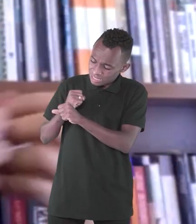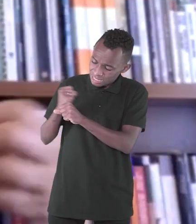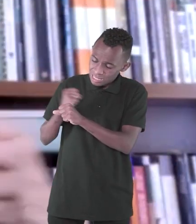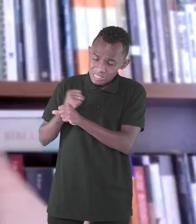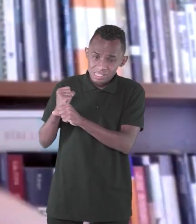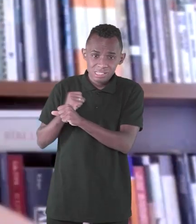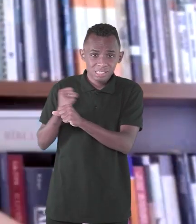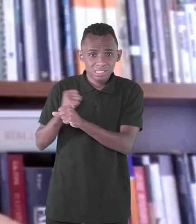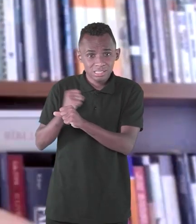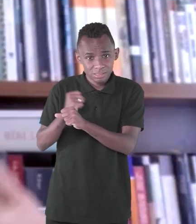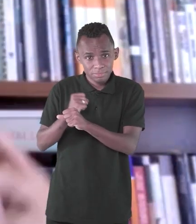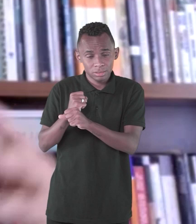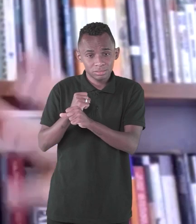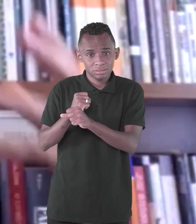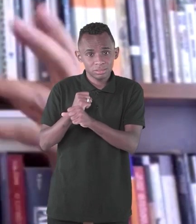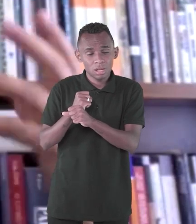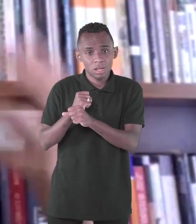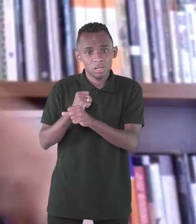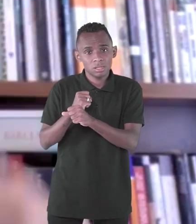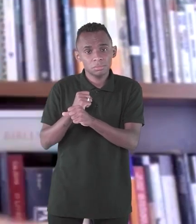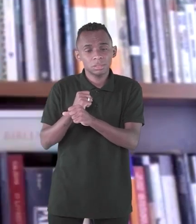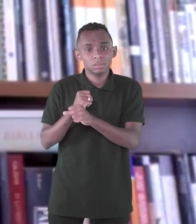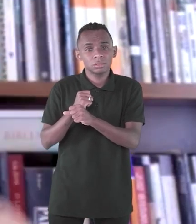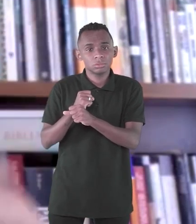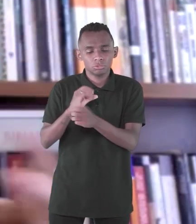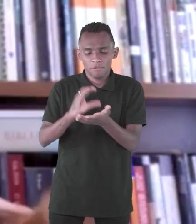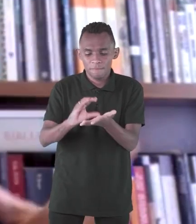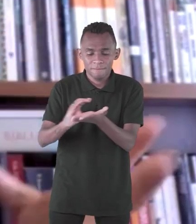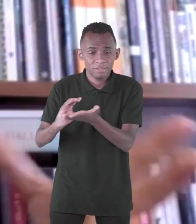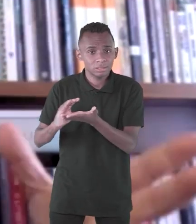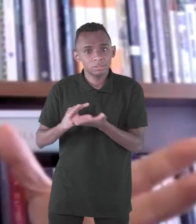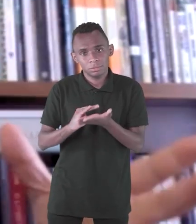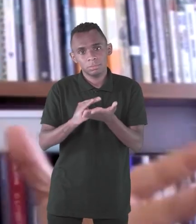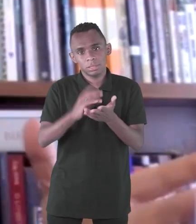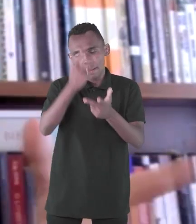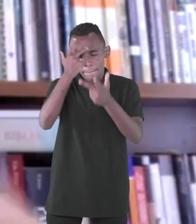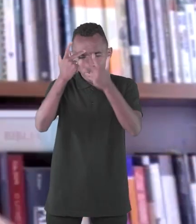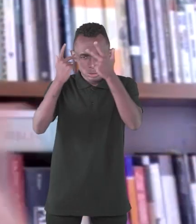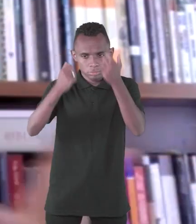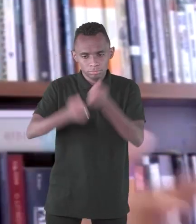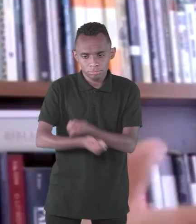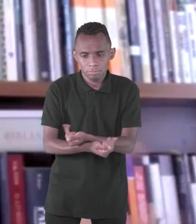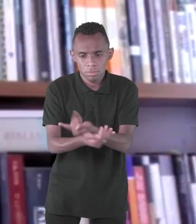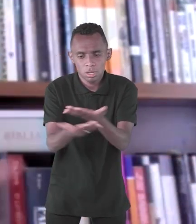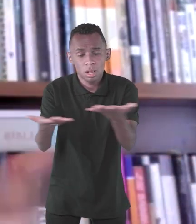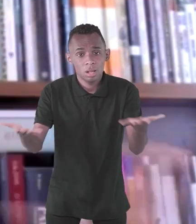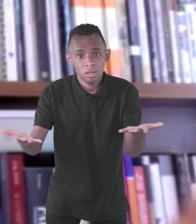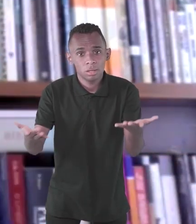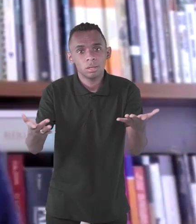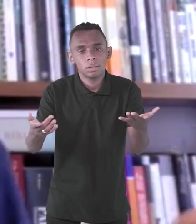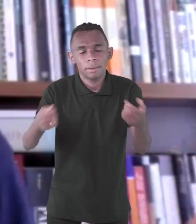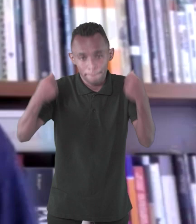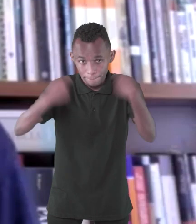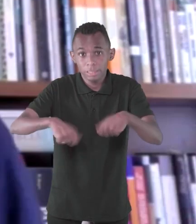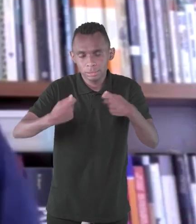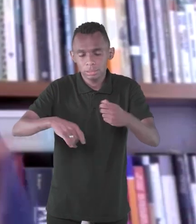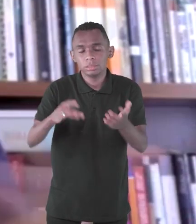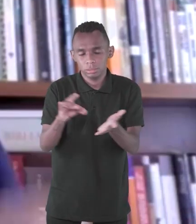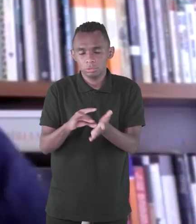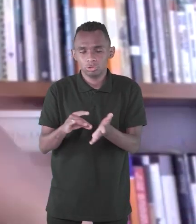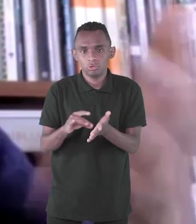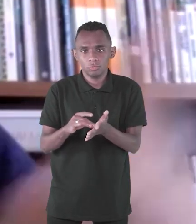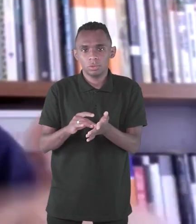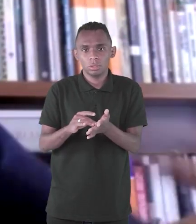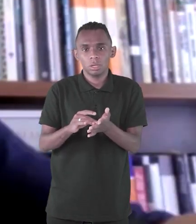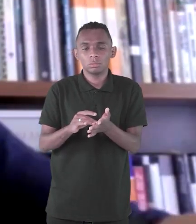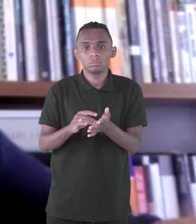anos de investimento pessoal, né? A gente distribui, mas acho que é o que a gente tem que fazer, porque é